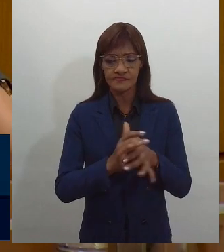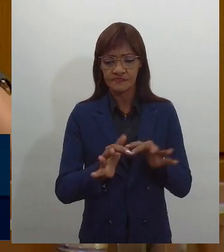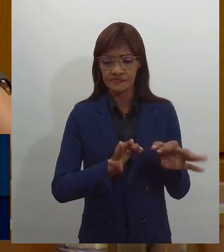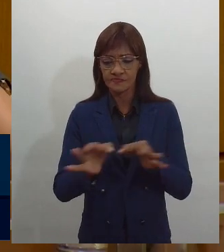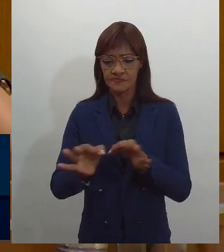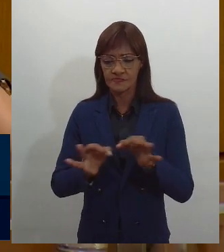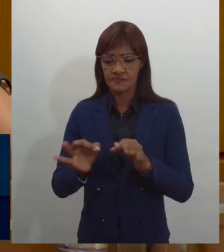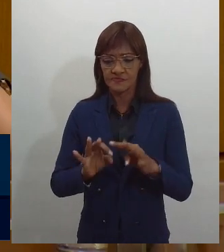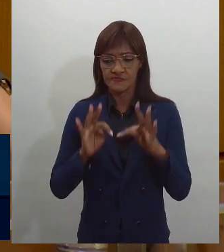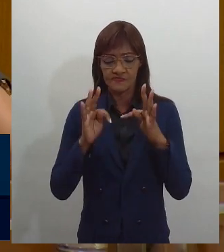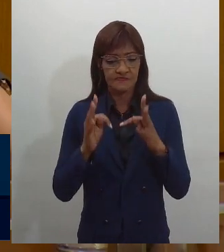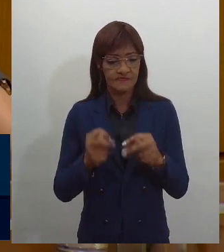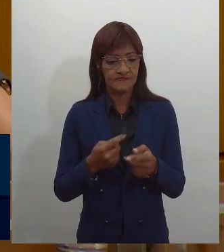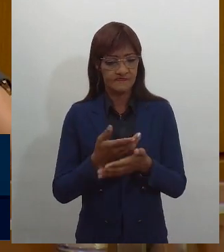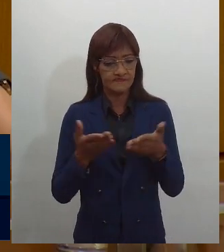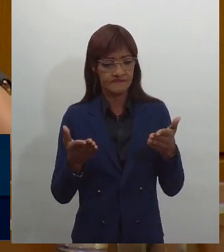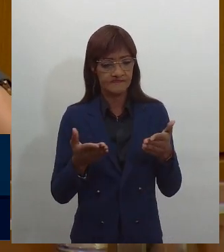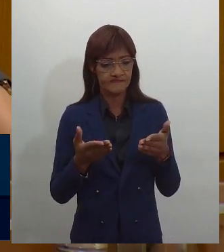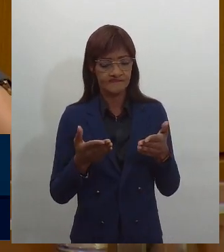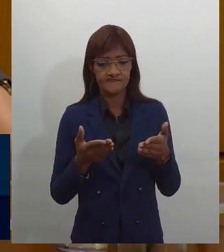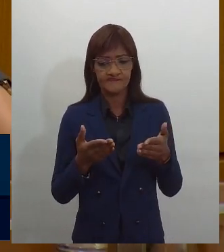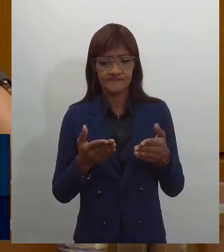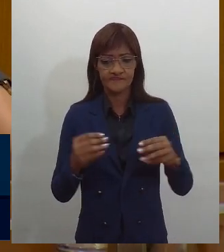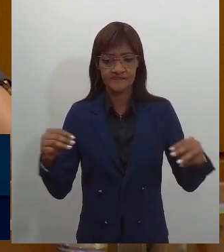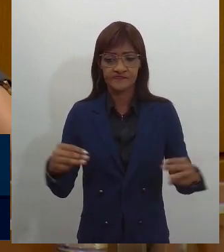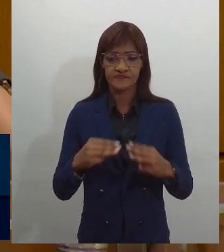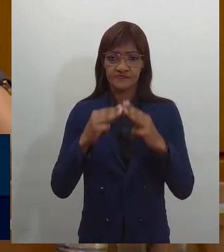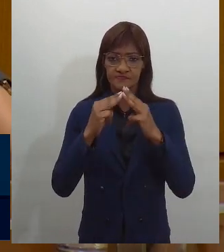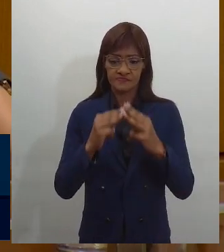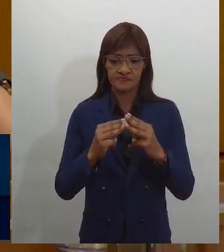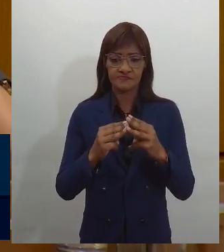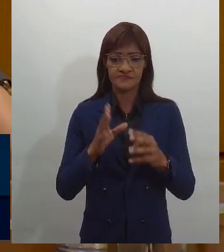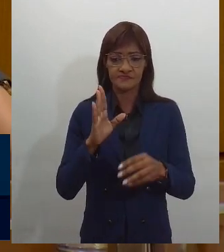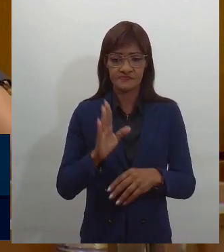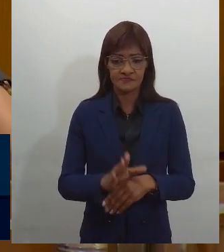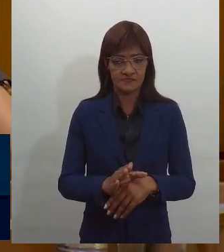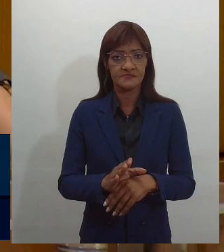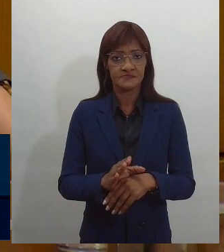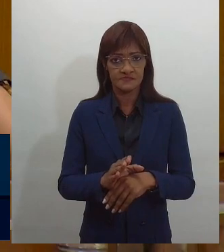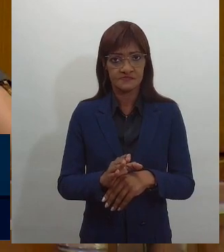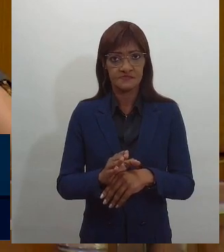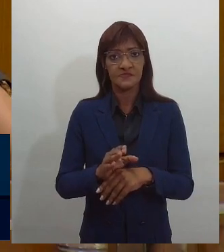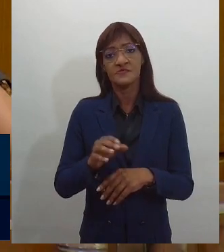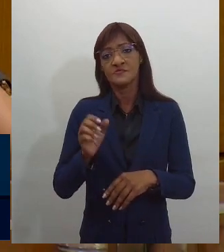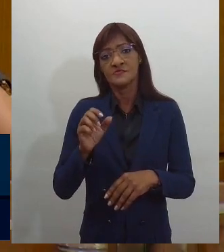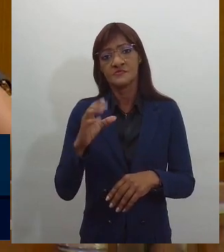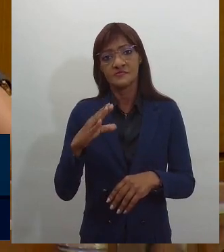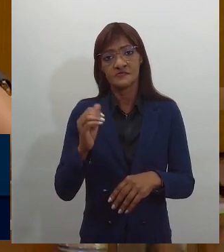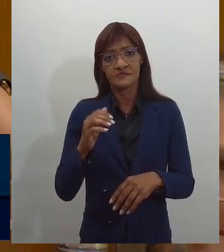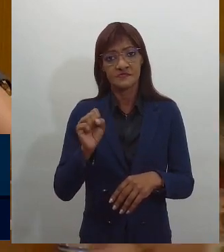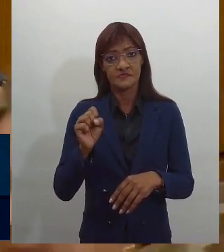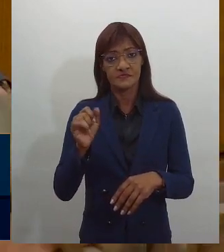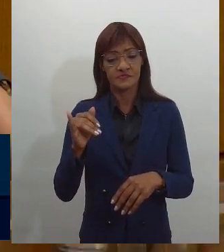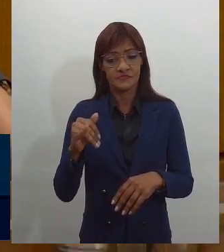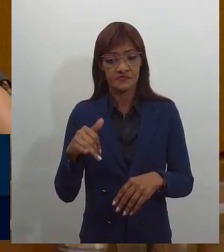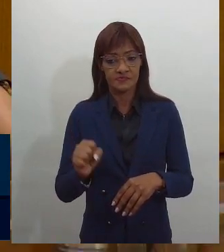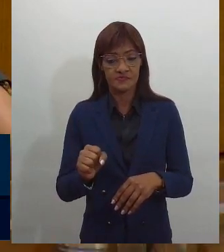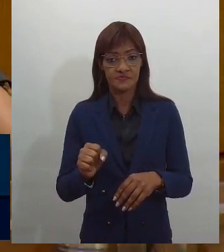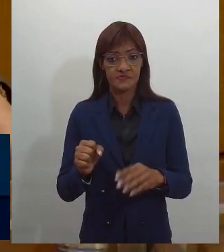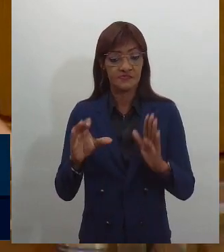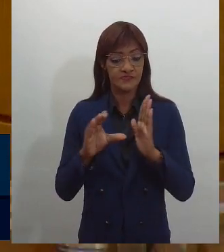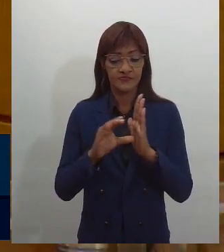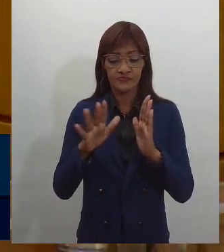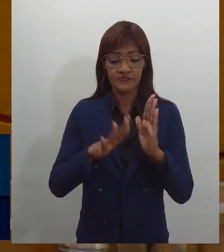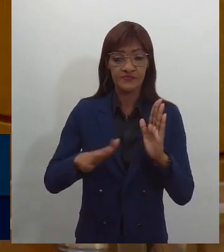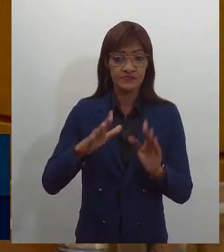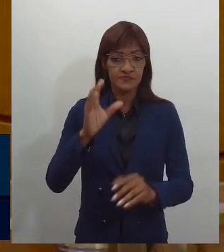uma missa com Dom Genivaldo Garcia, né, extremamente positiva, e a comunidade católica reunida no estado de Sergipe em